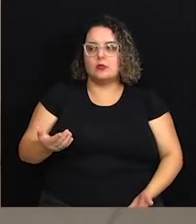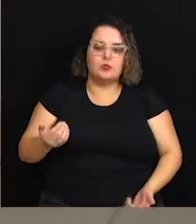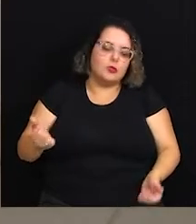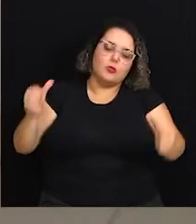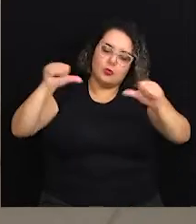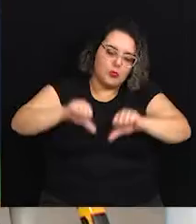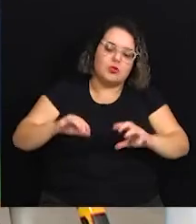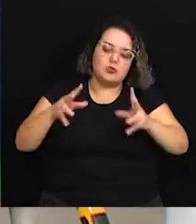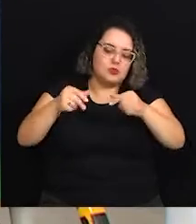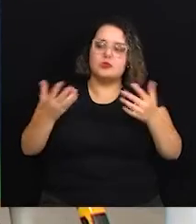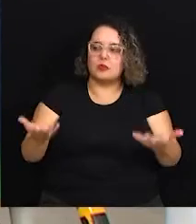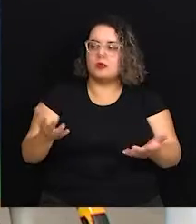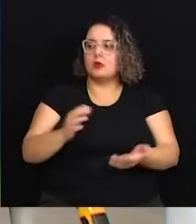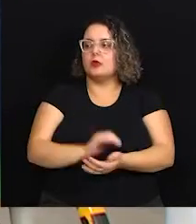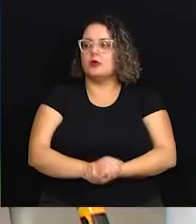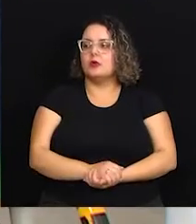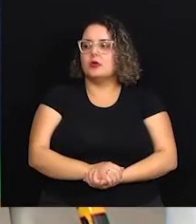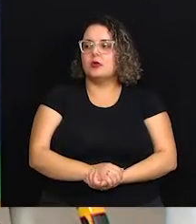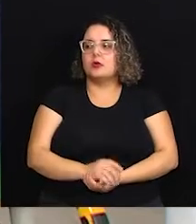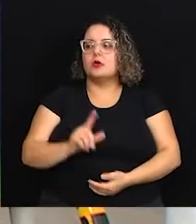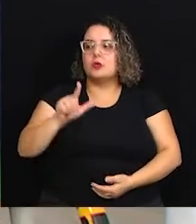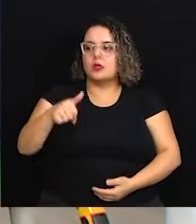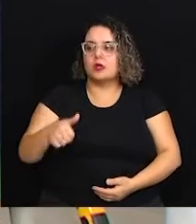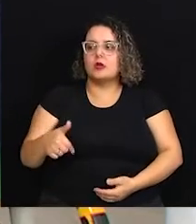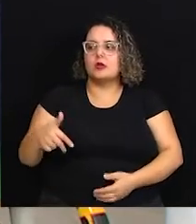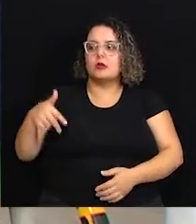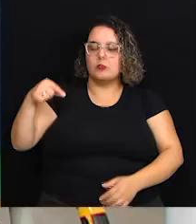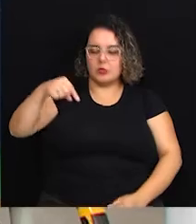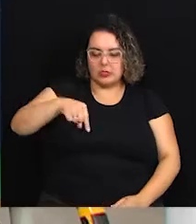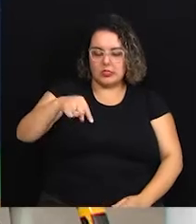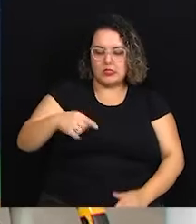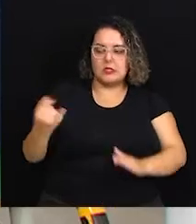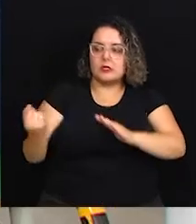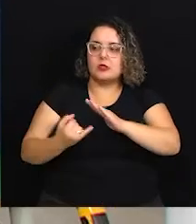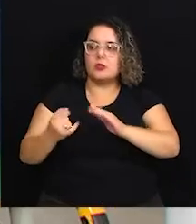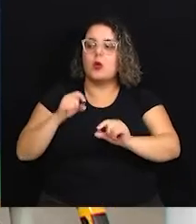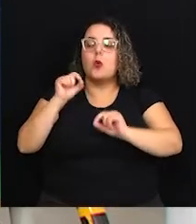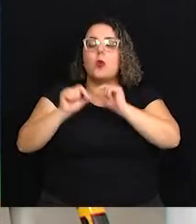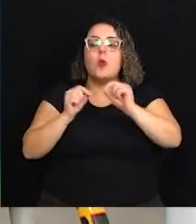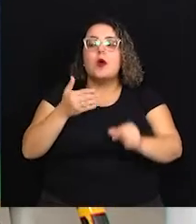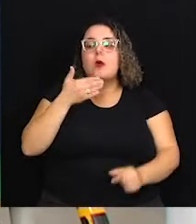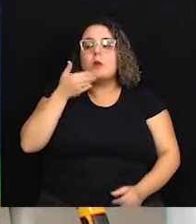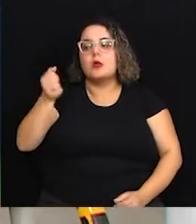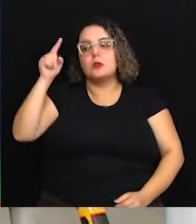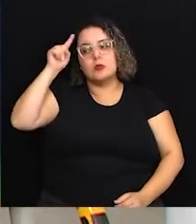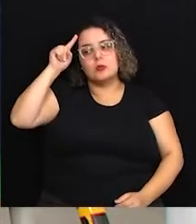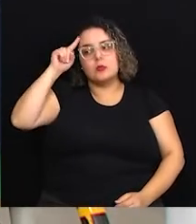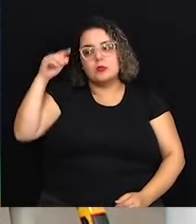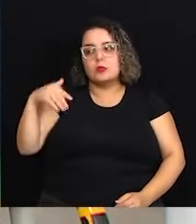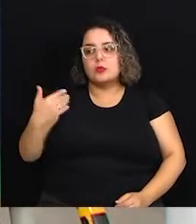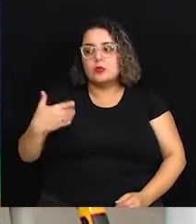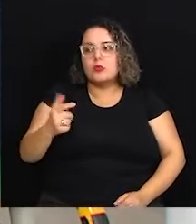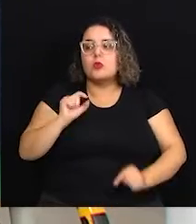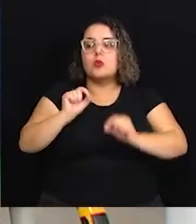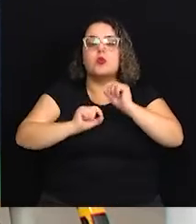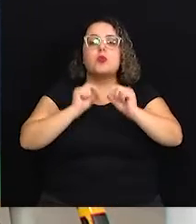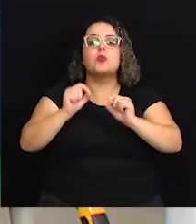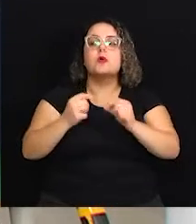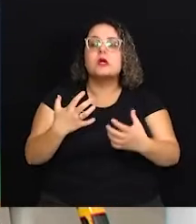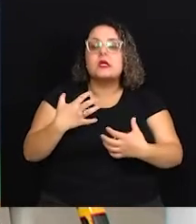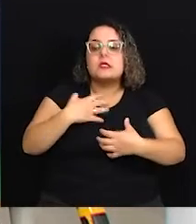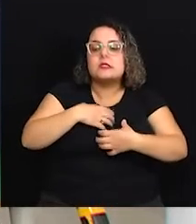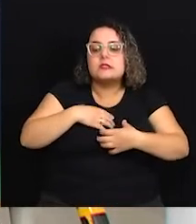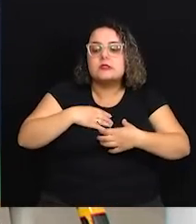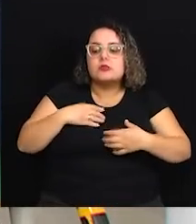total, né? Que eu tô. E depois que você entrou aqui no CAIS, o que melhorou no seu dia a dia? O que você sente